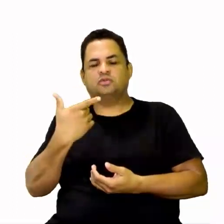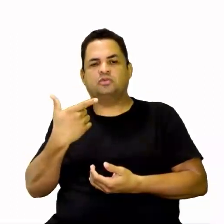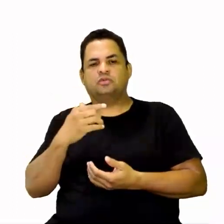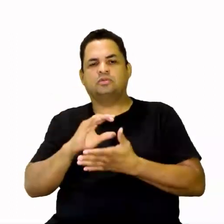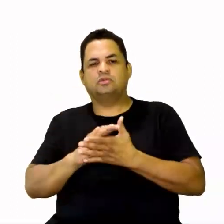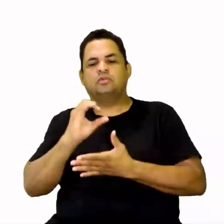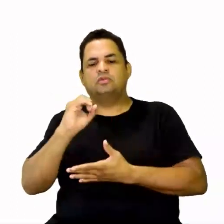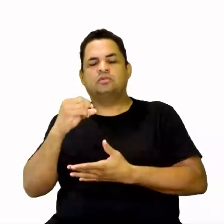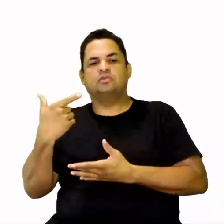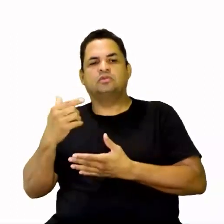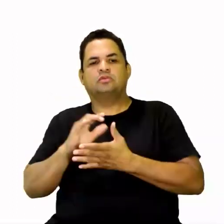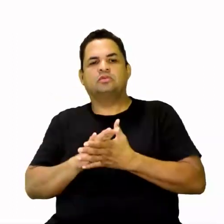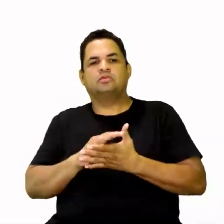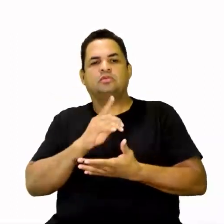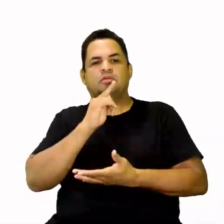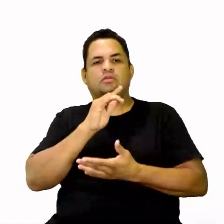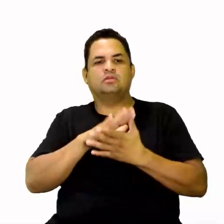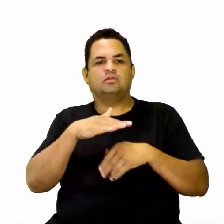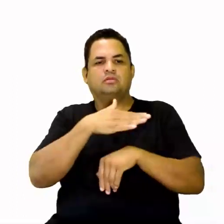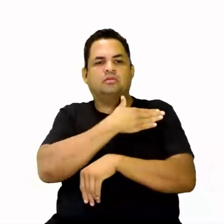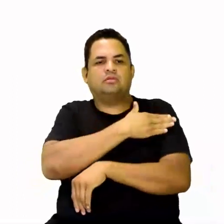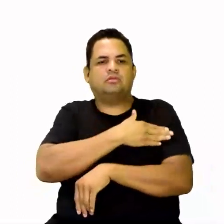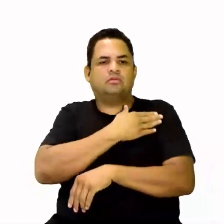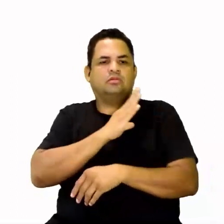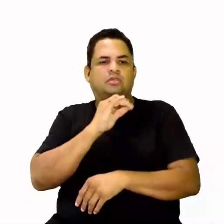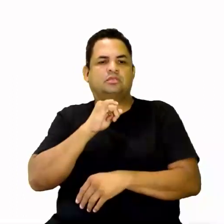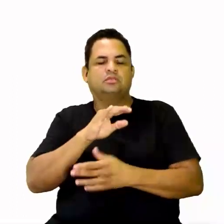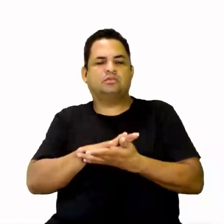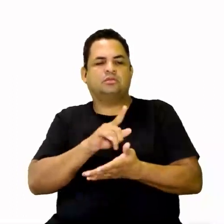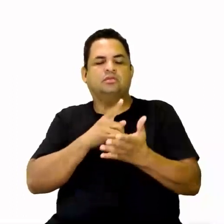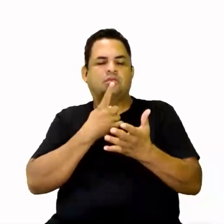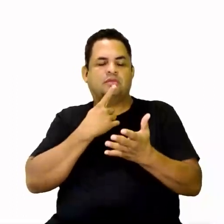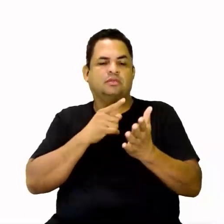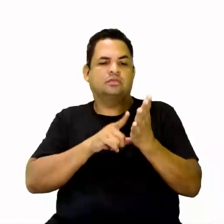álcool, granito e sangue.